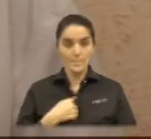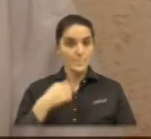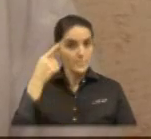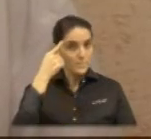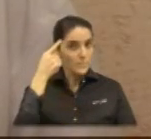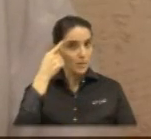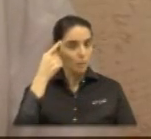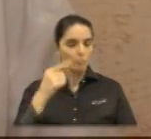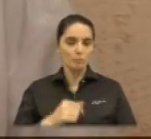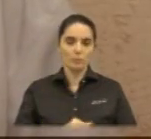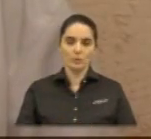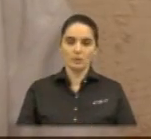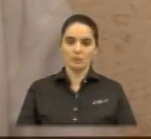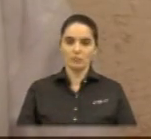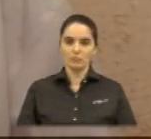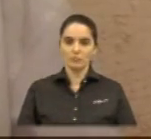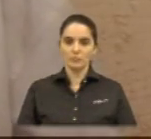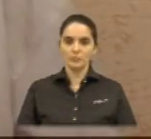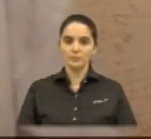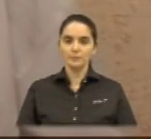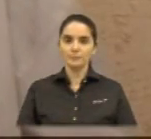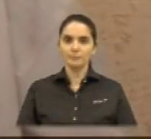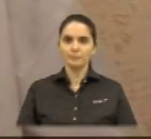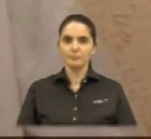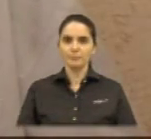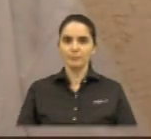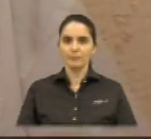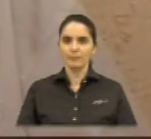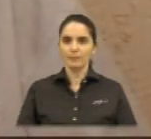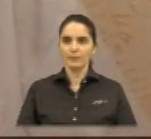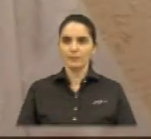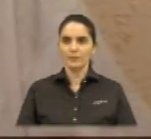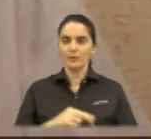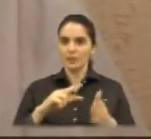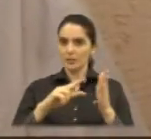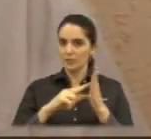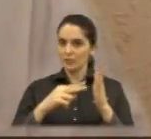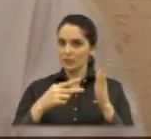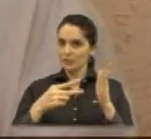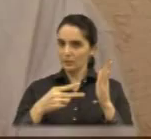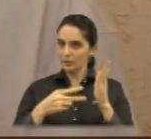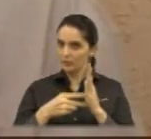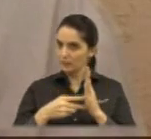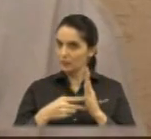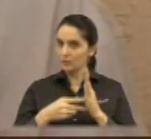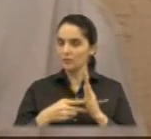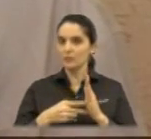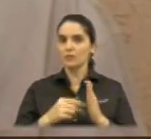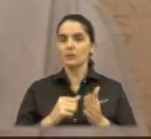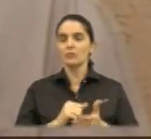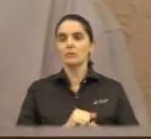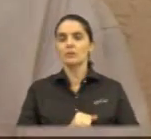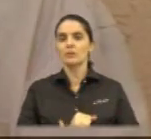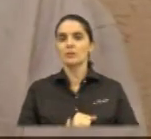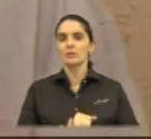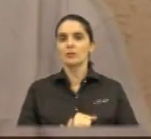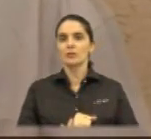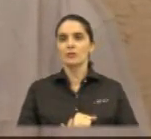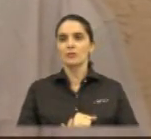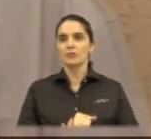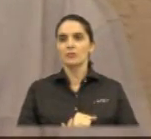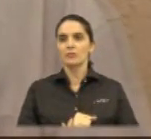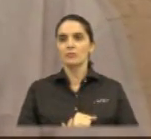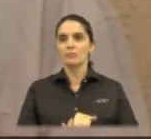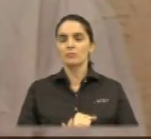uma indelicadeza muito grande, porque se a gente, mesmo que seja meu adversário, porque inimigo eu não tenho, nem quero